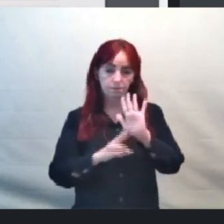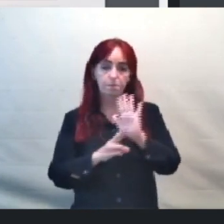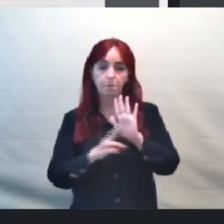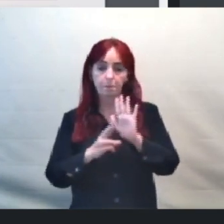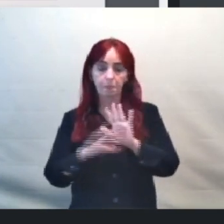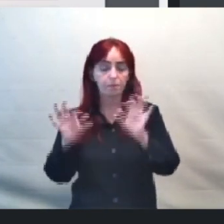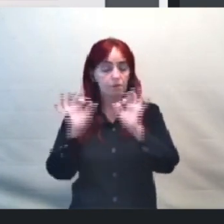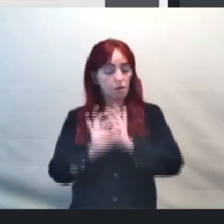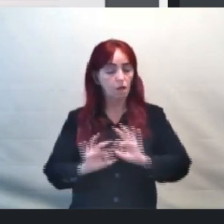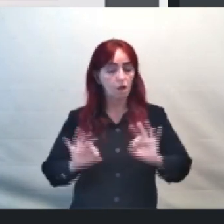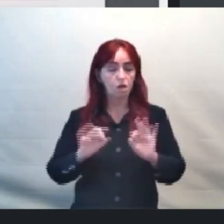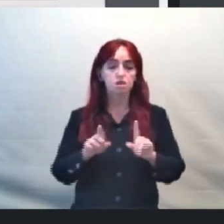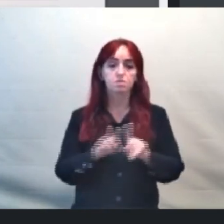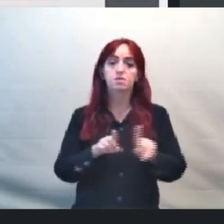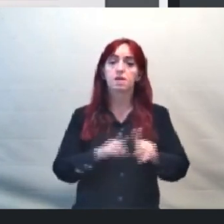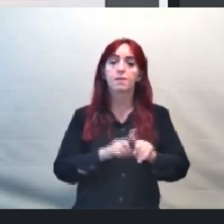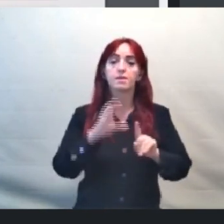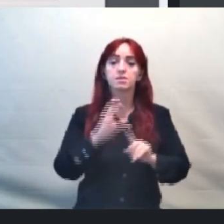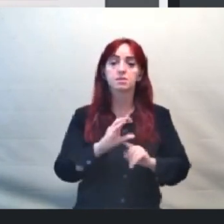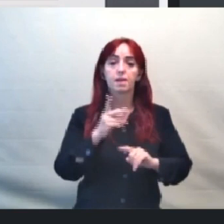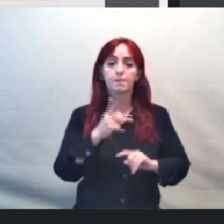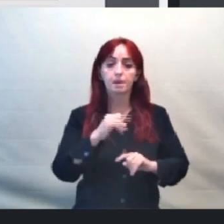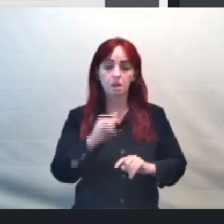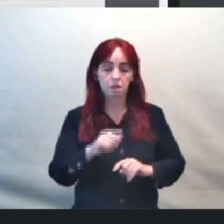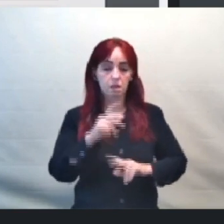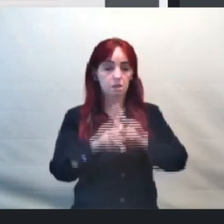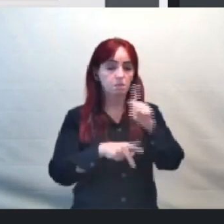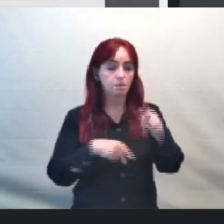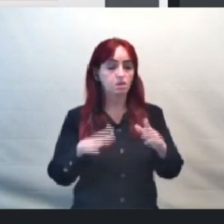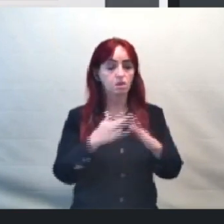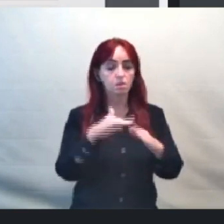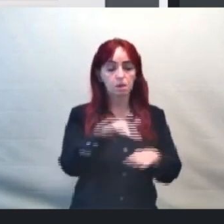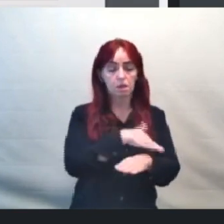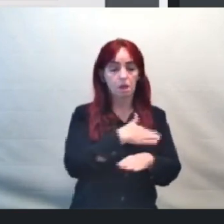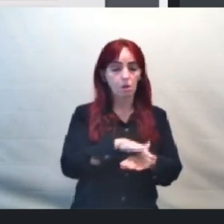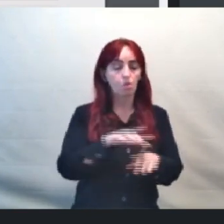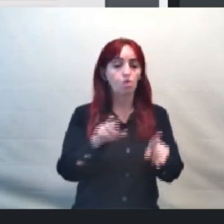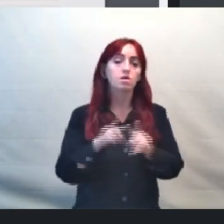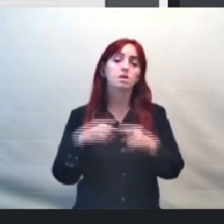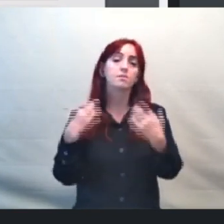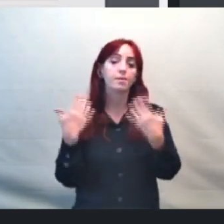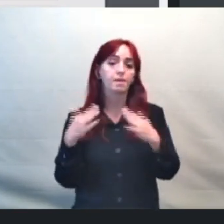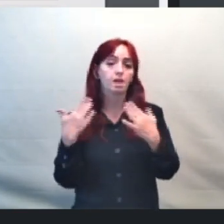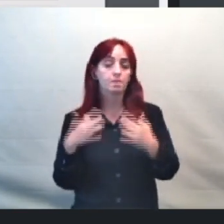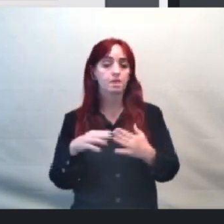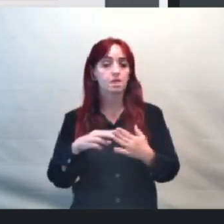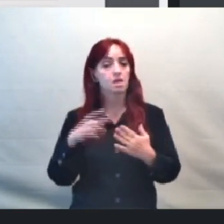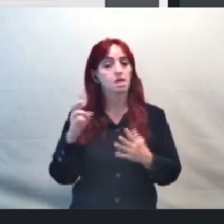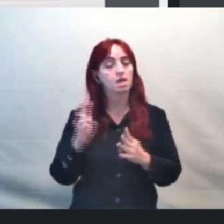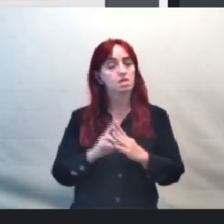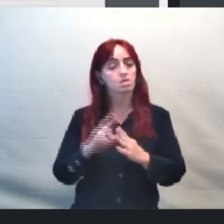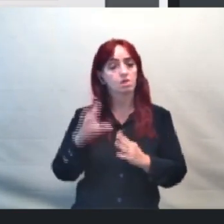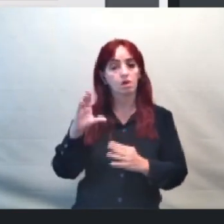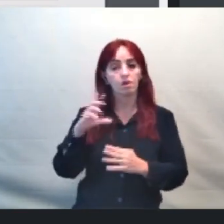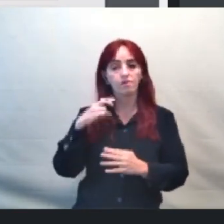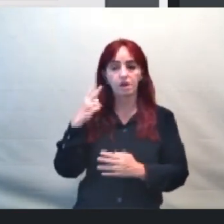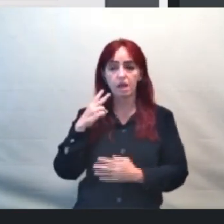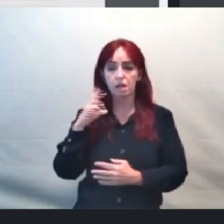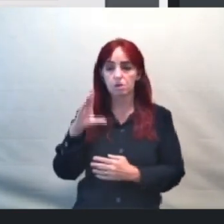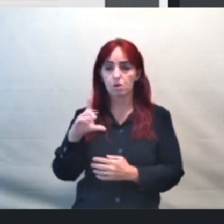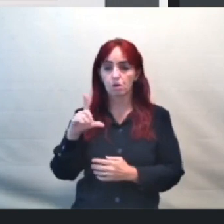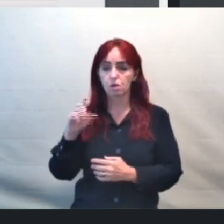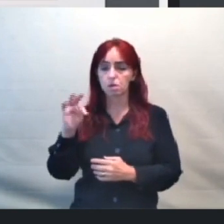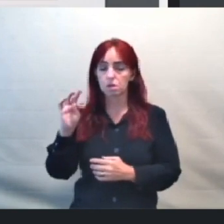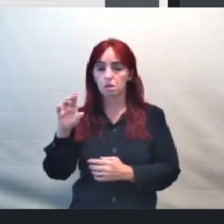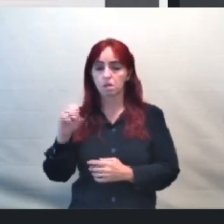CPI das pessoas em situação em rua, também parabenizo o relator Cleiton Xavier, e agora estamos com uma CPI aberta, que é a